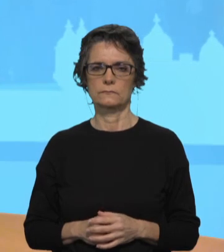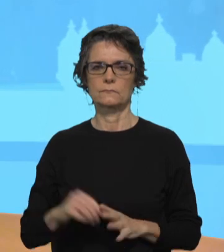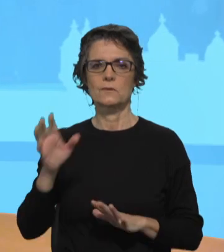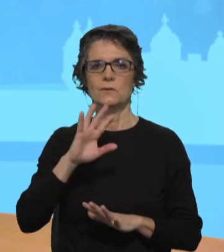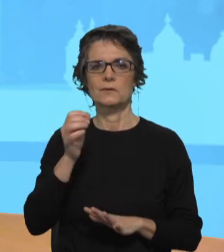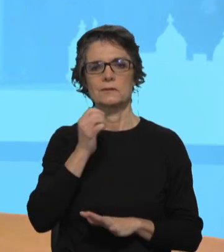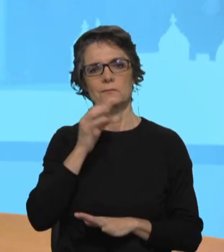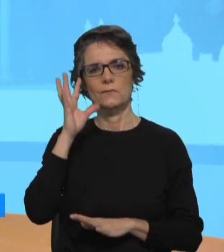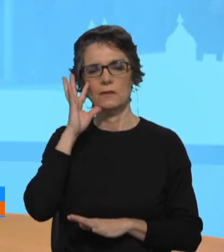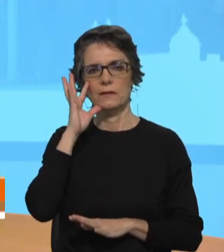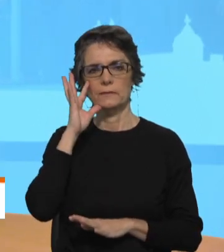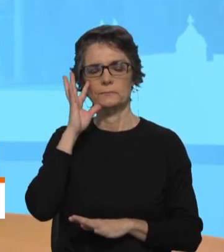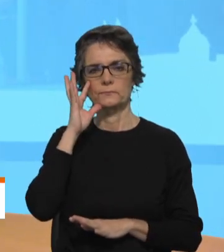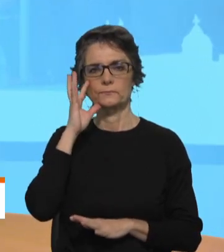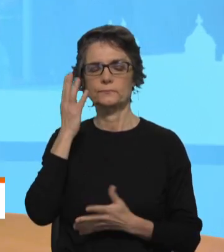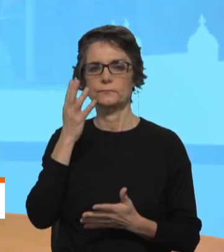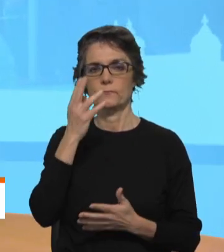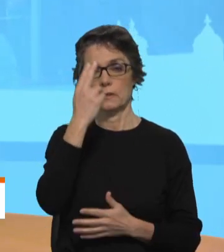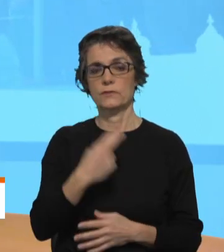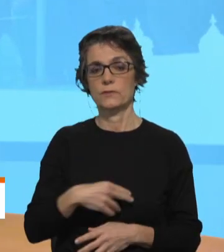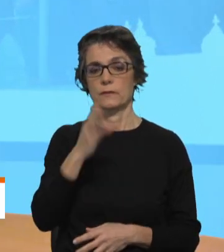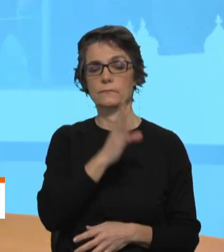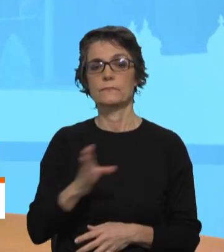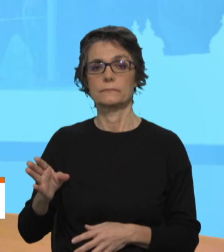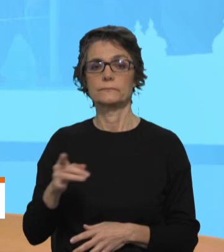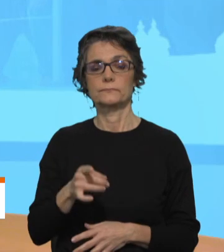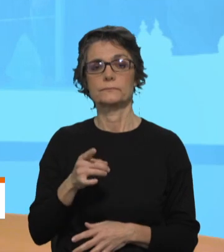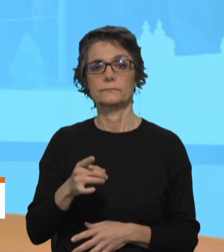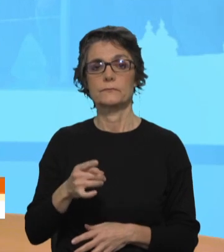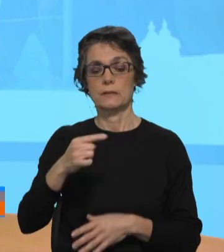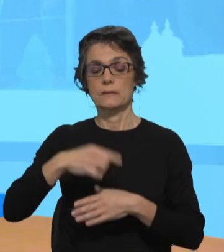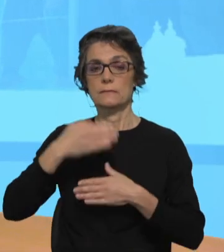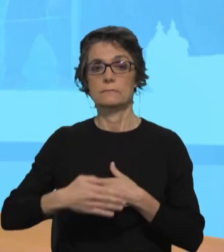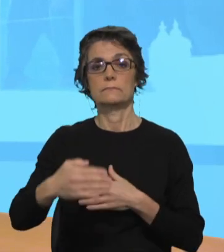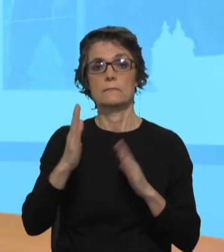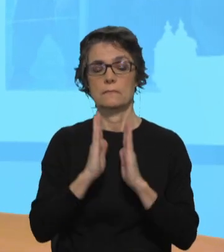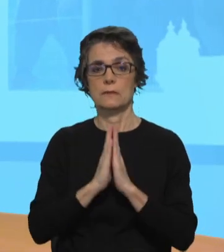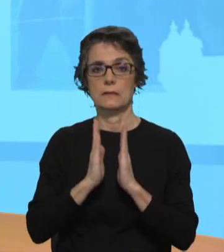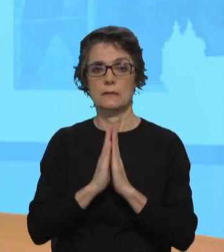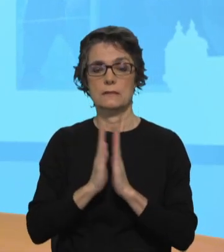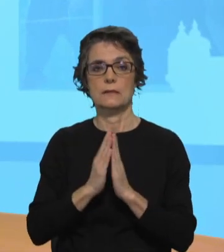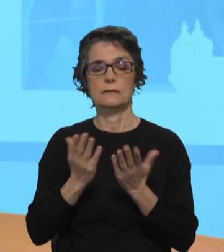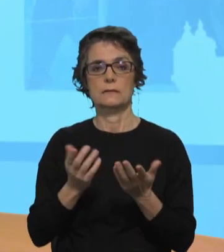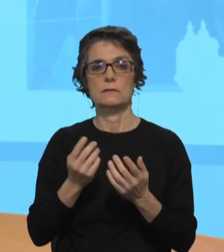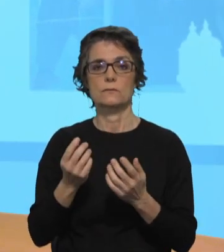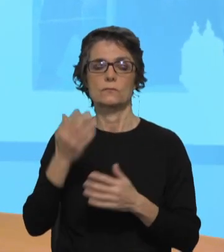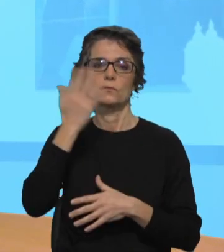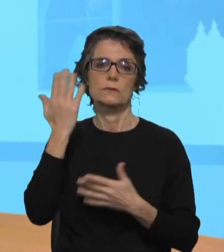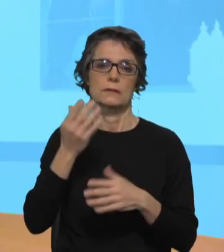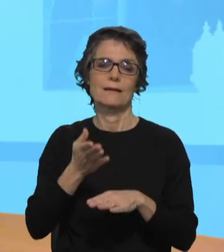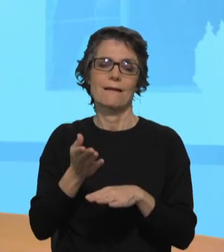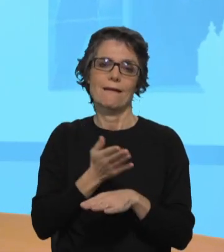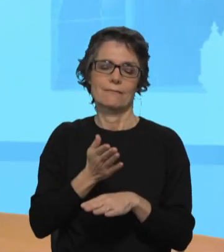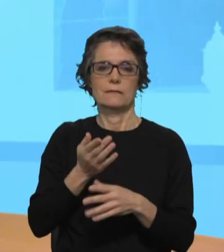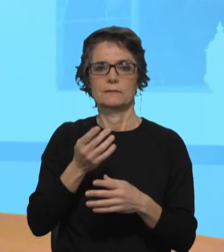Olá, uma boa tarde. Na tradição cristã, teve ontem início a Semana Santa, os dias que antecedem a celebração da Páscoa,